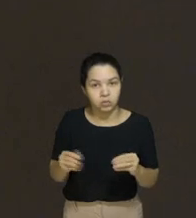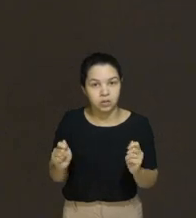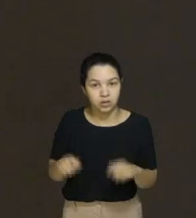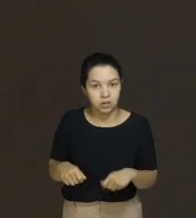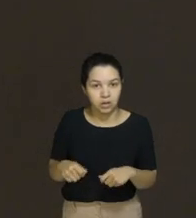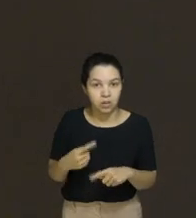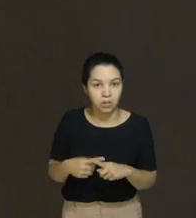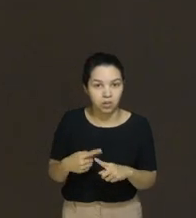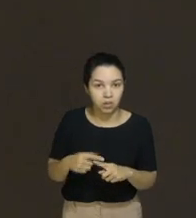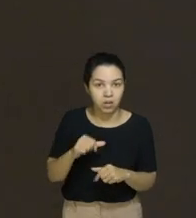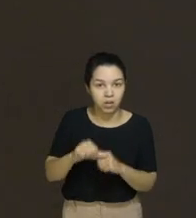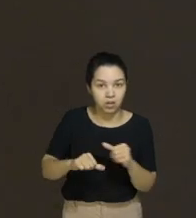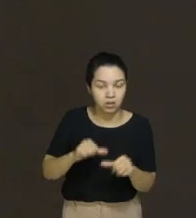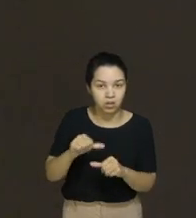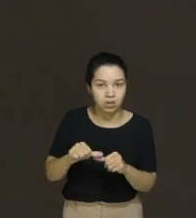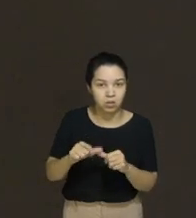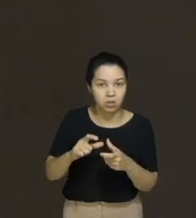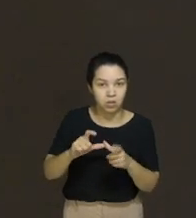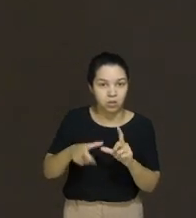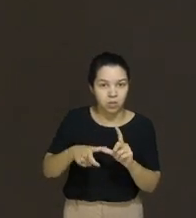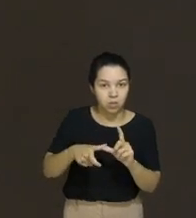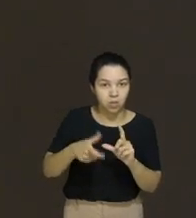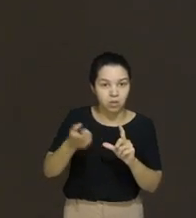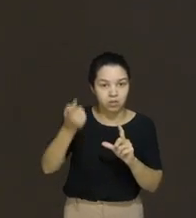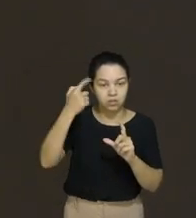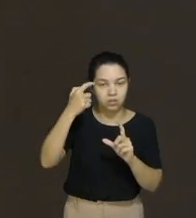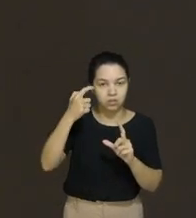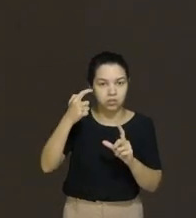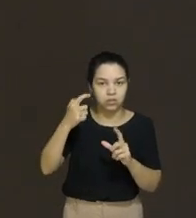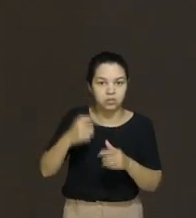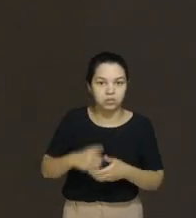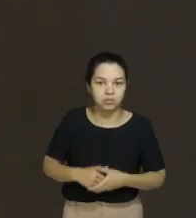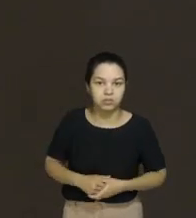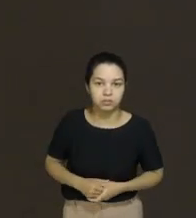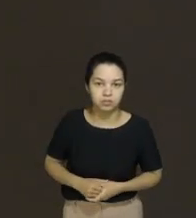alteração mesmo bioquímica do organismo da pessoa.